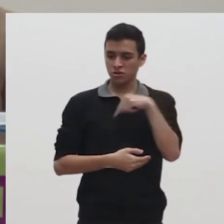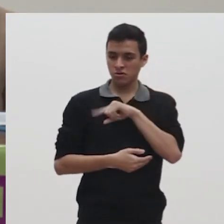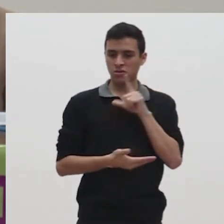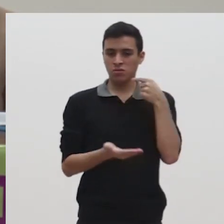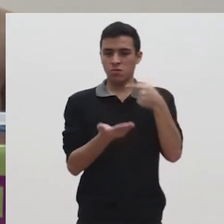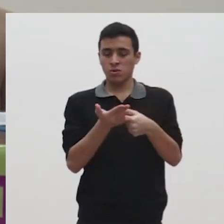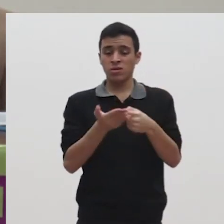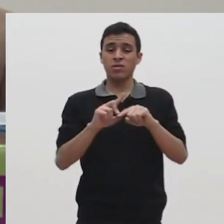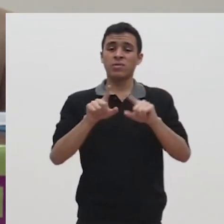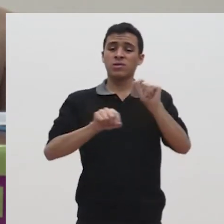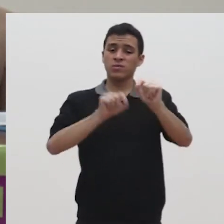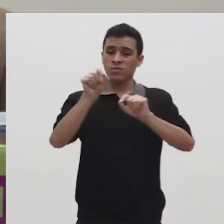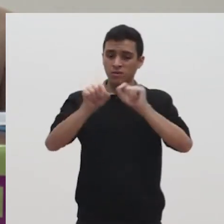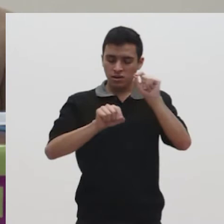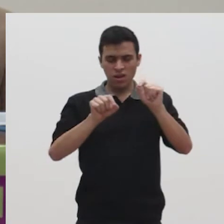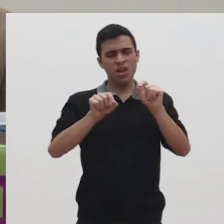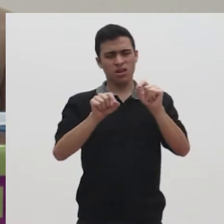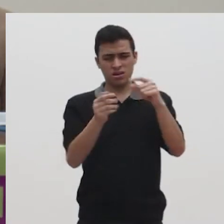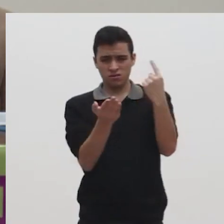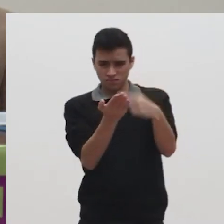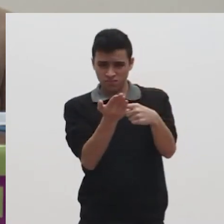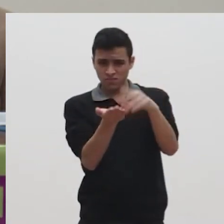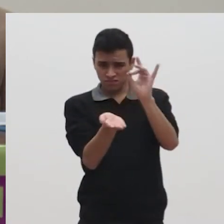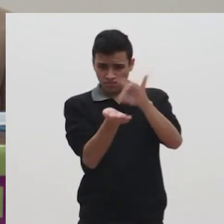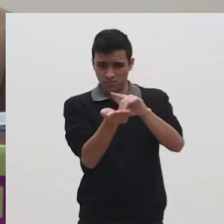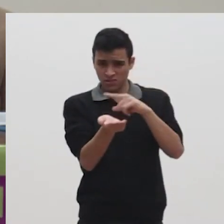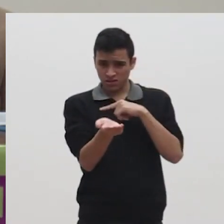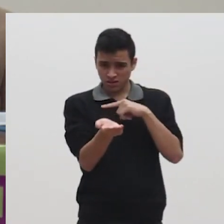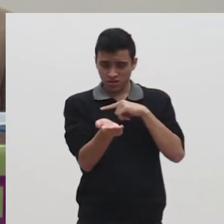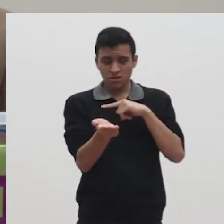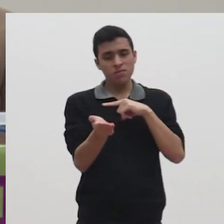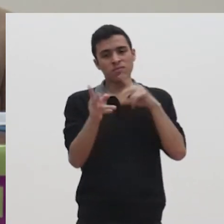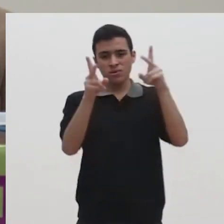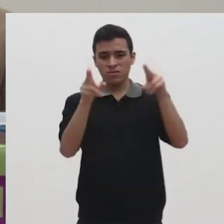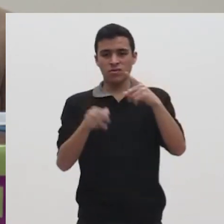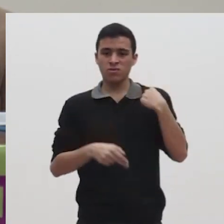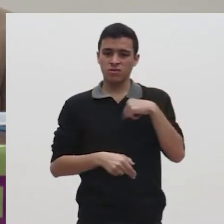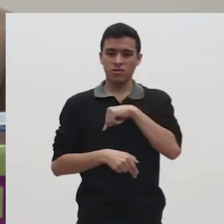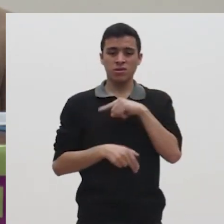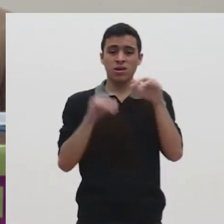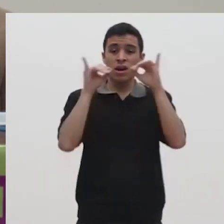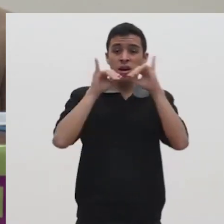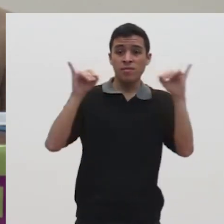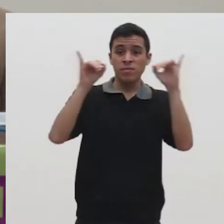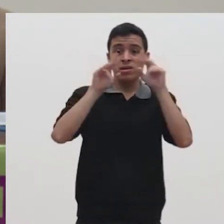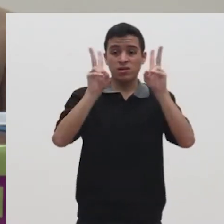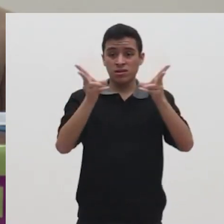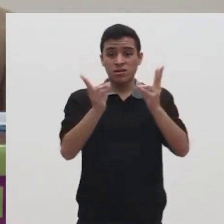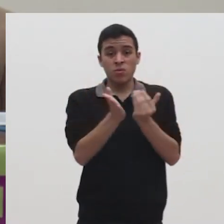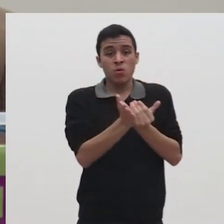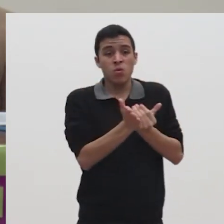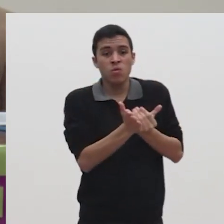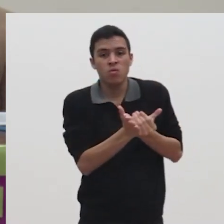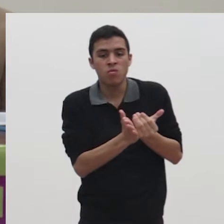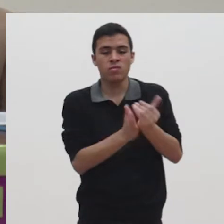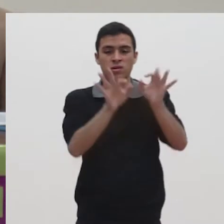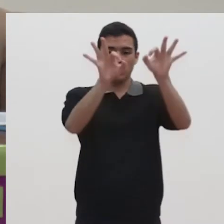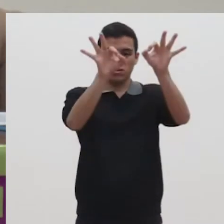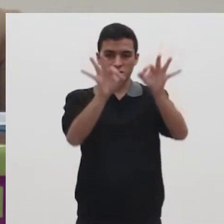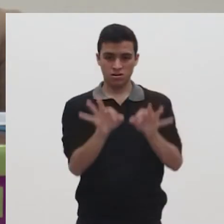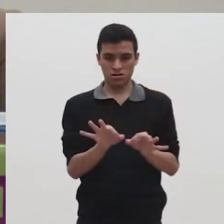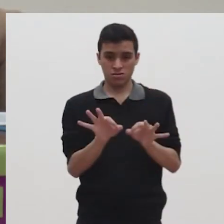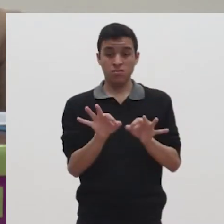esse compromisso. A questão é, esse compromisso efetivamente existe? É que nem a gente está querendo fazer a campanha, tem que fazer as coisas desde o início de maneira